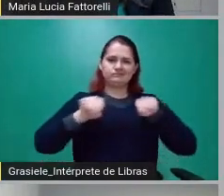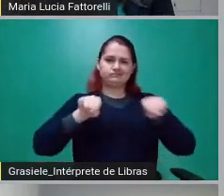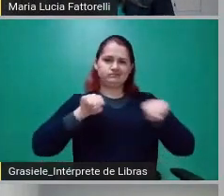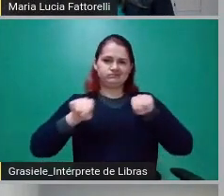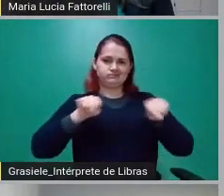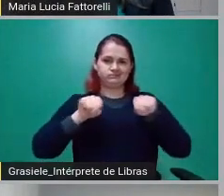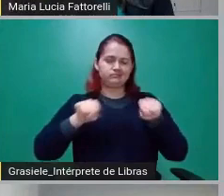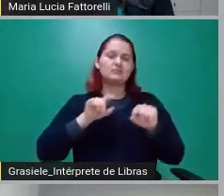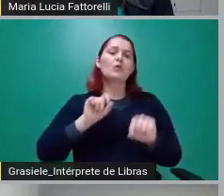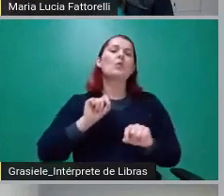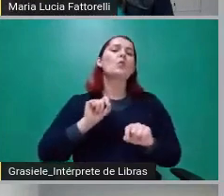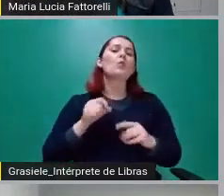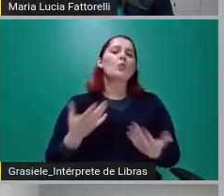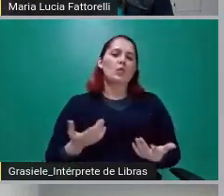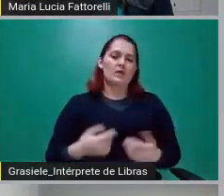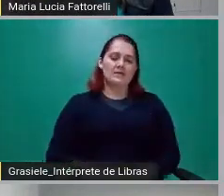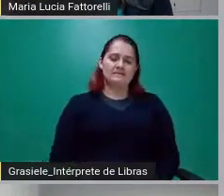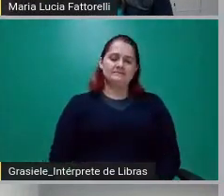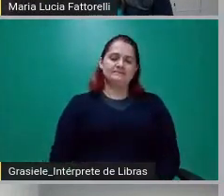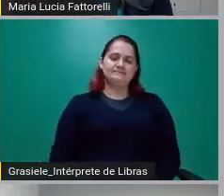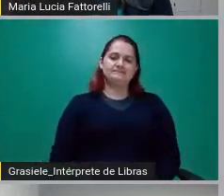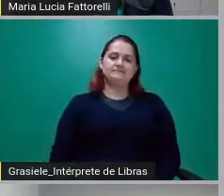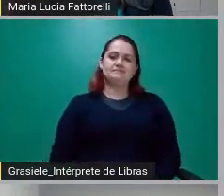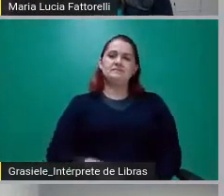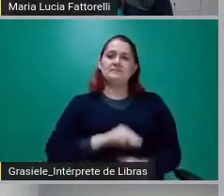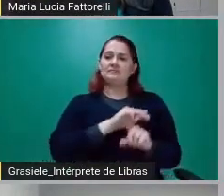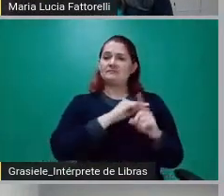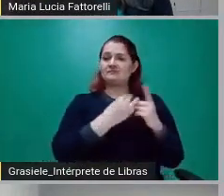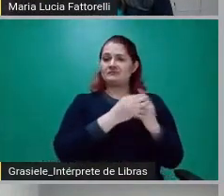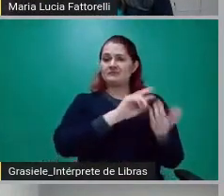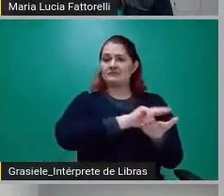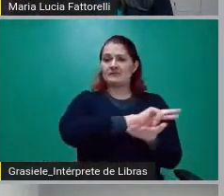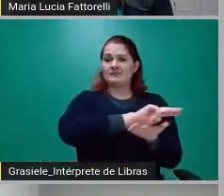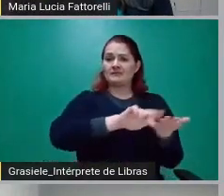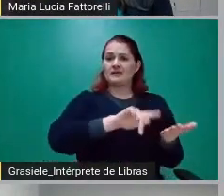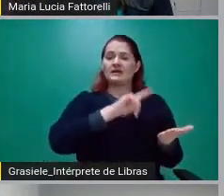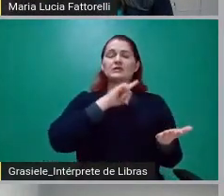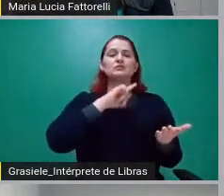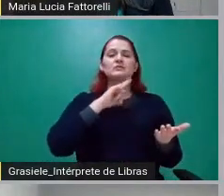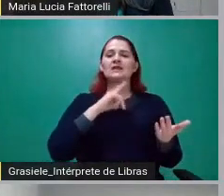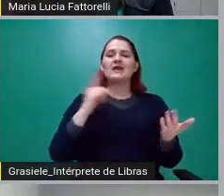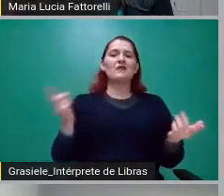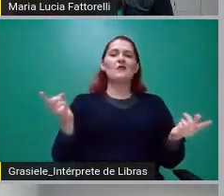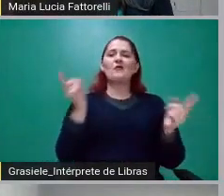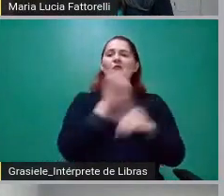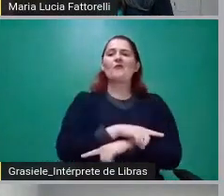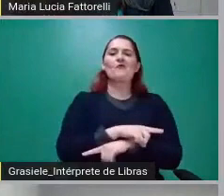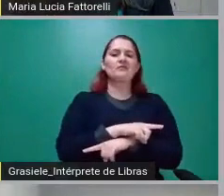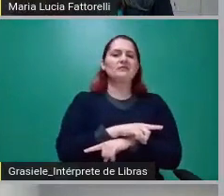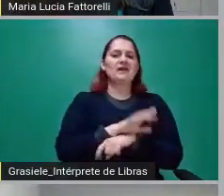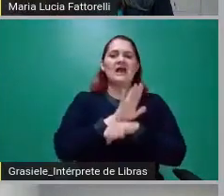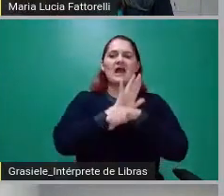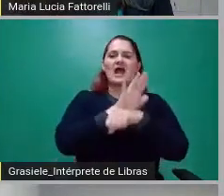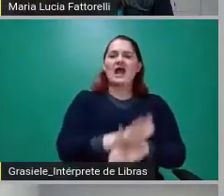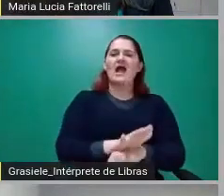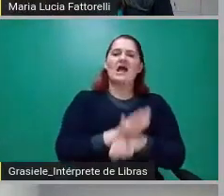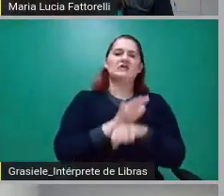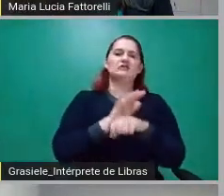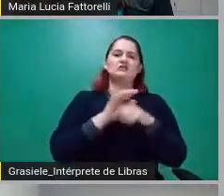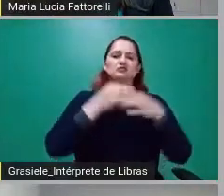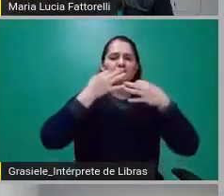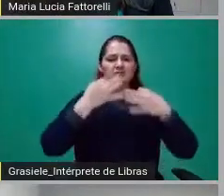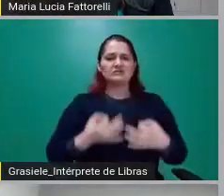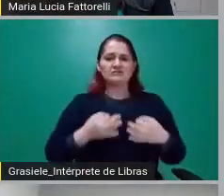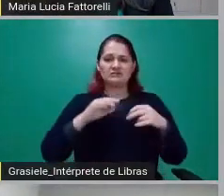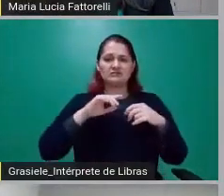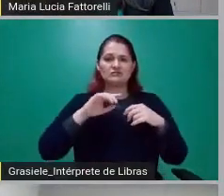ela parte da ideia oposta ao solidarismo e à dignidade humana